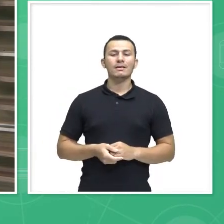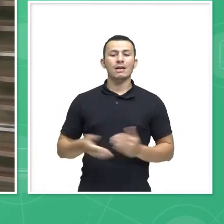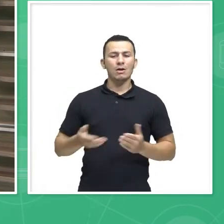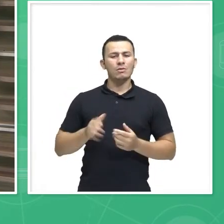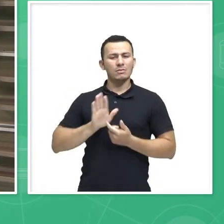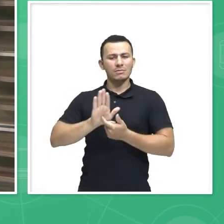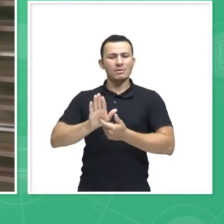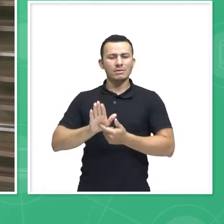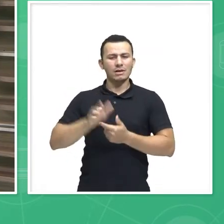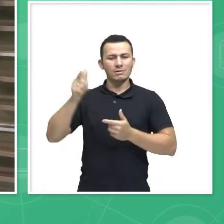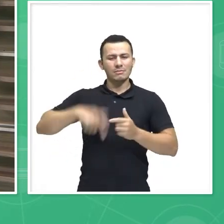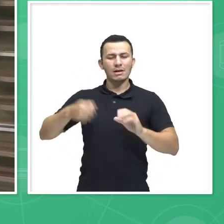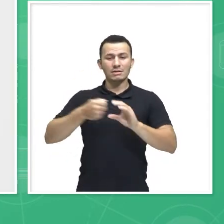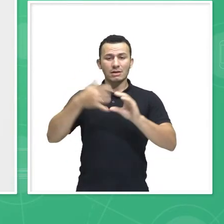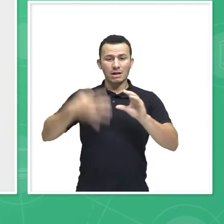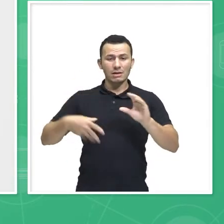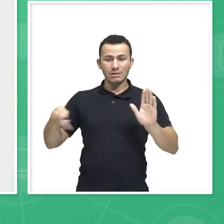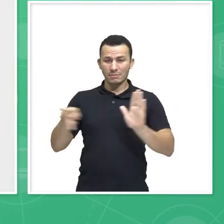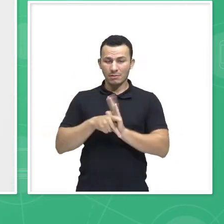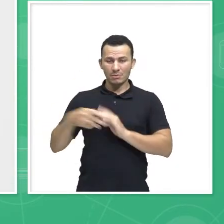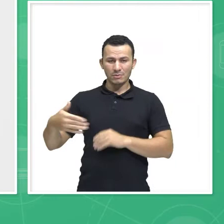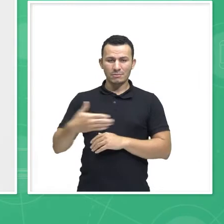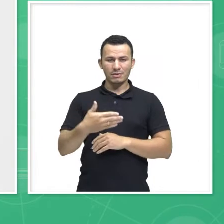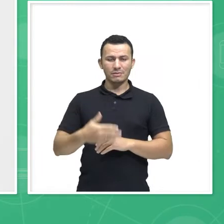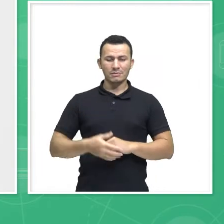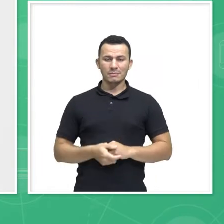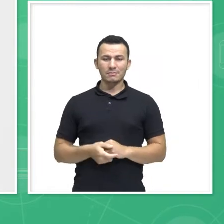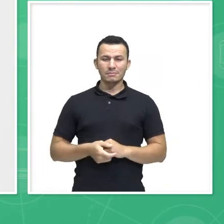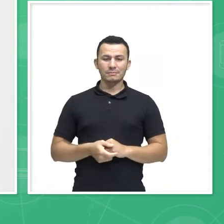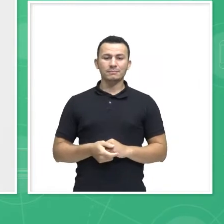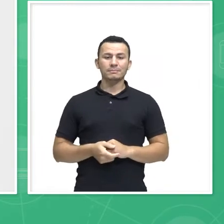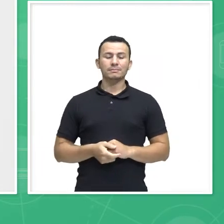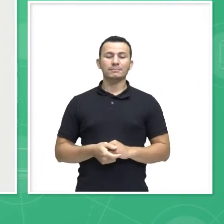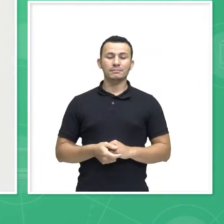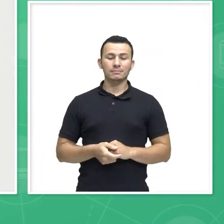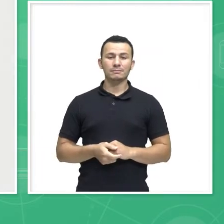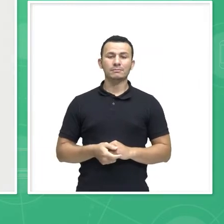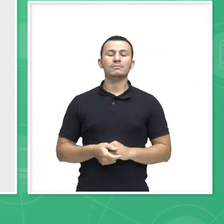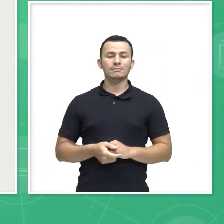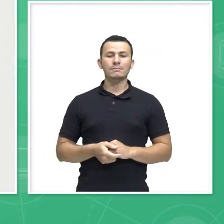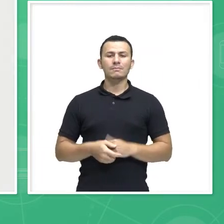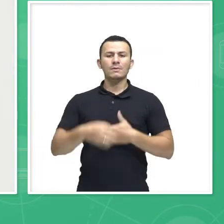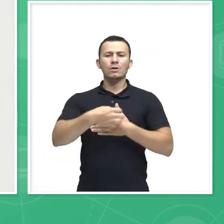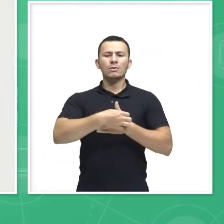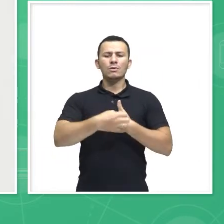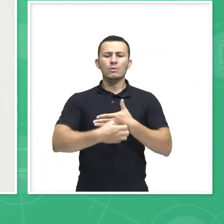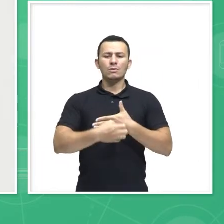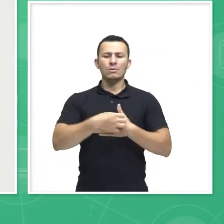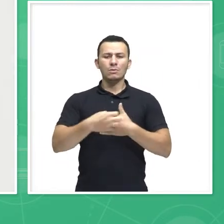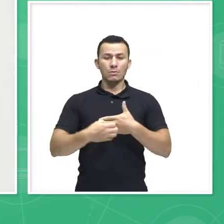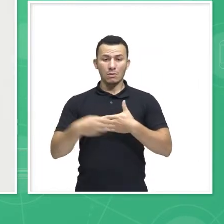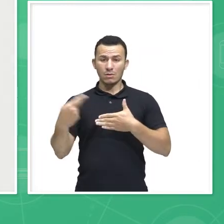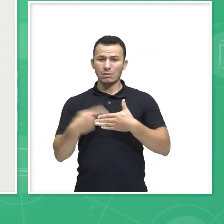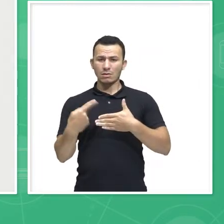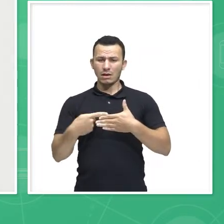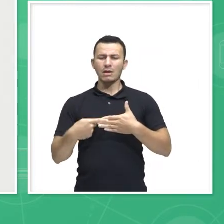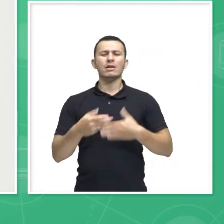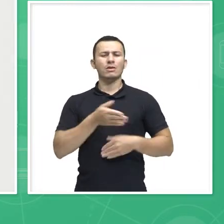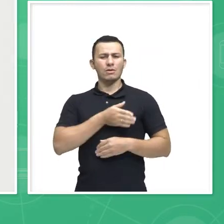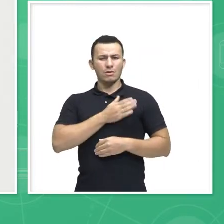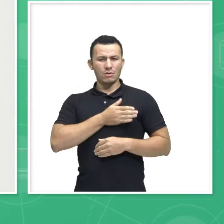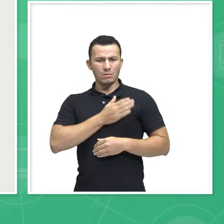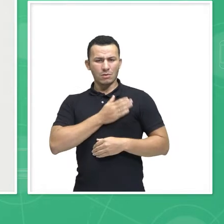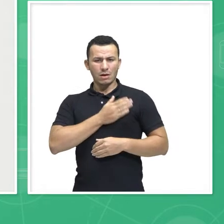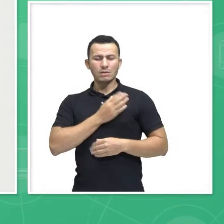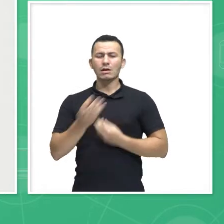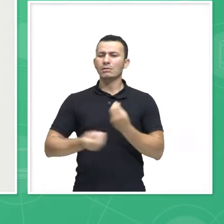características gerais dos peixes olha lá ó o órgão é na verdade o coração mesmo desses